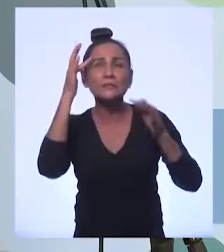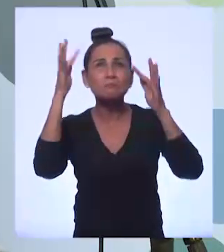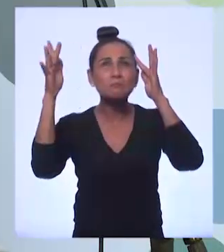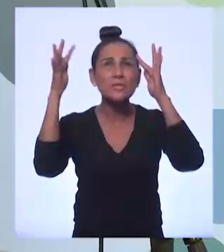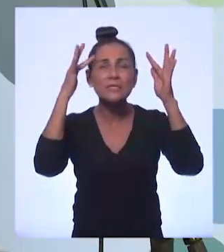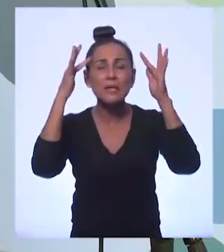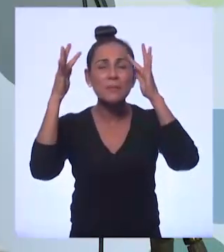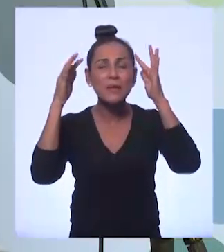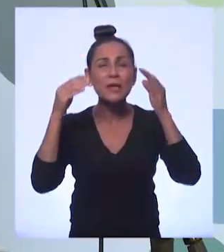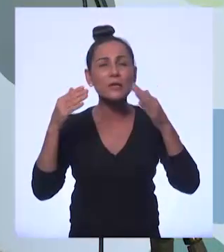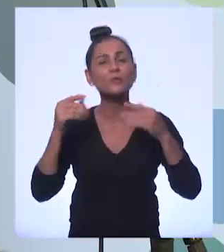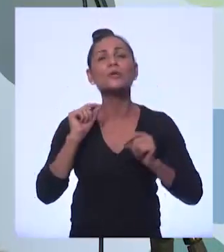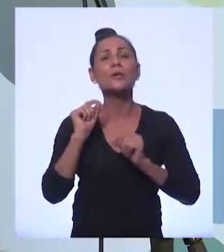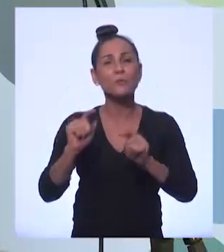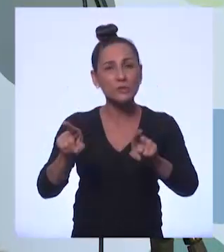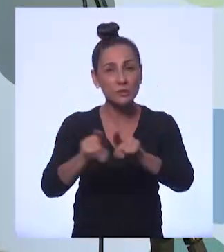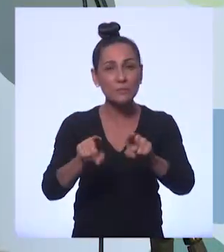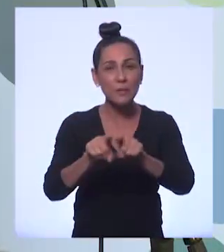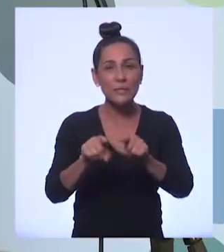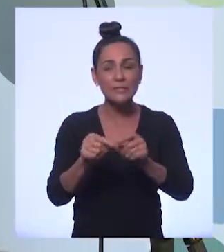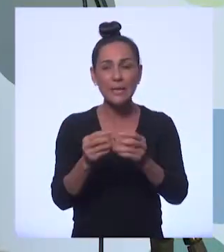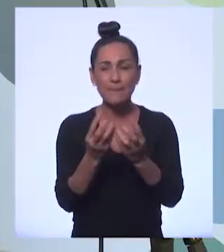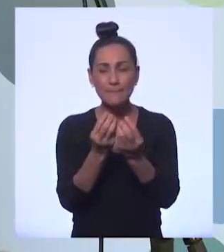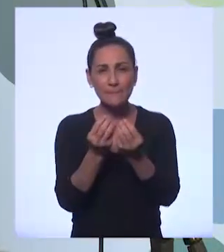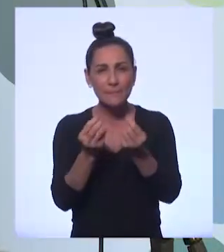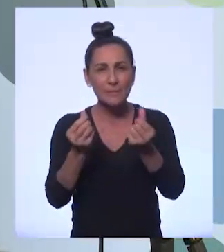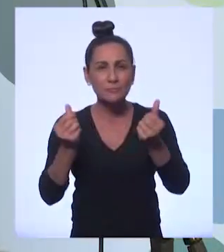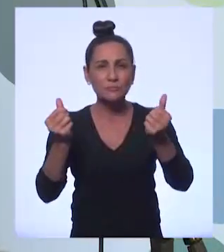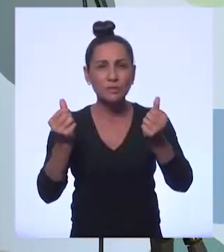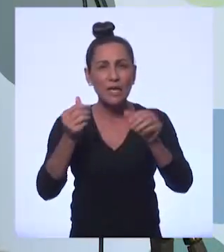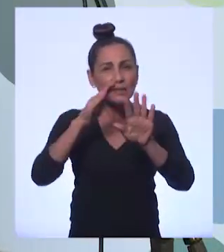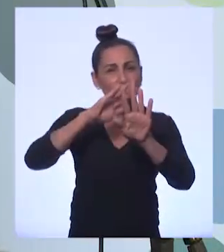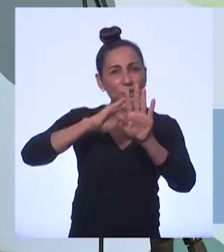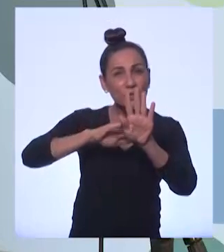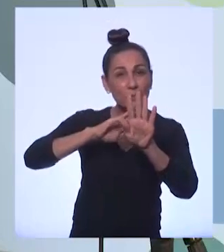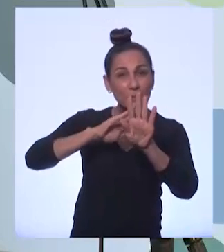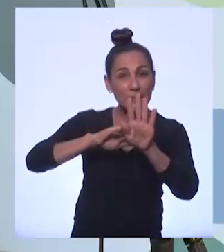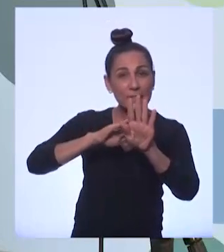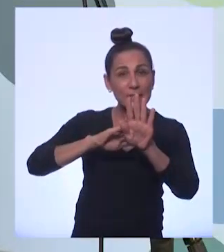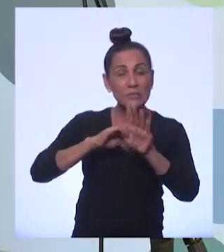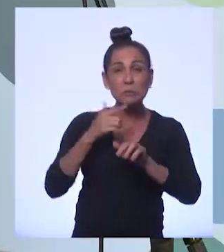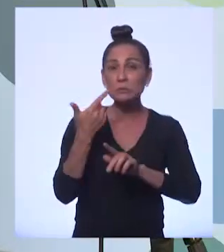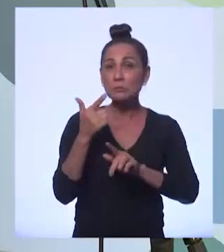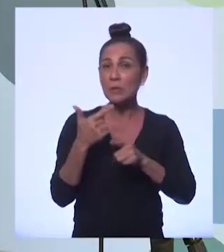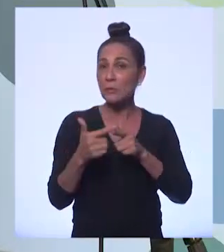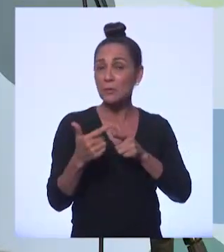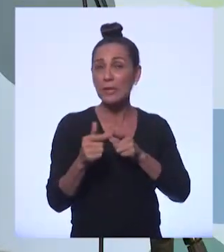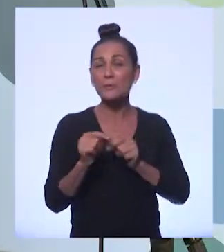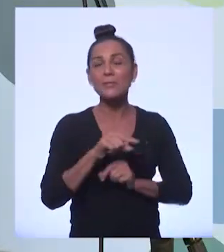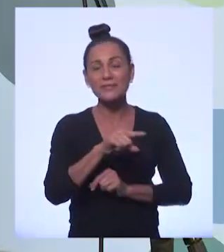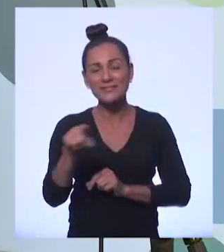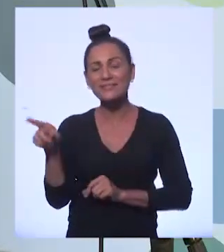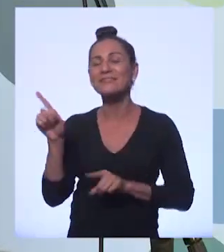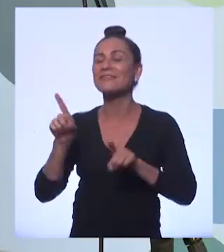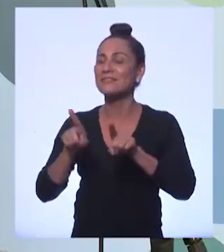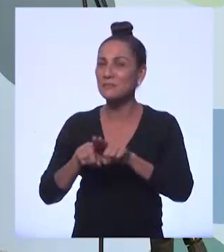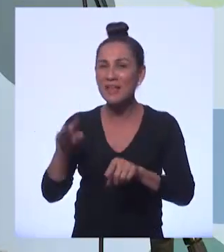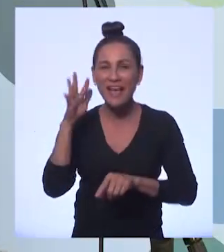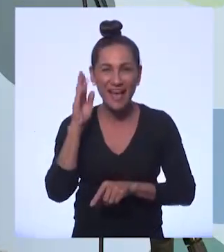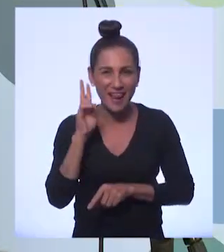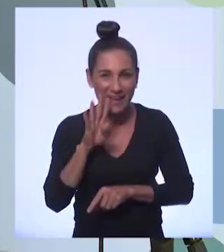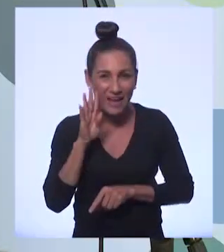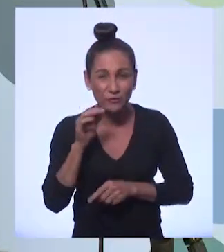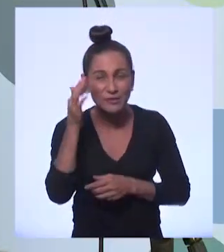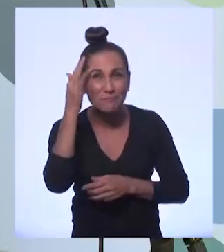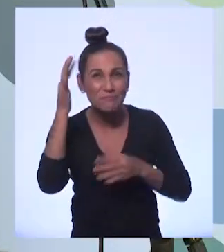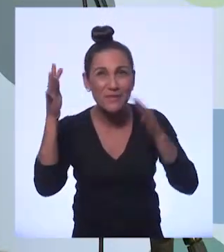pensamentos que podem ser também bastante abstratos e não tem problema nenhum, mas que é legal também vocês pensarem e